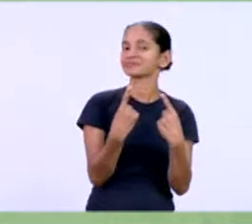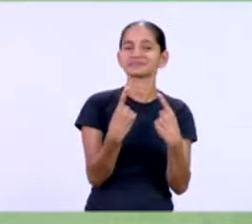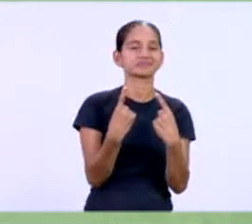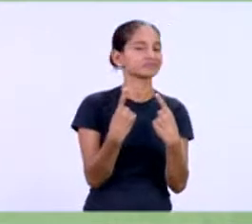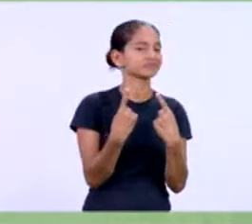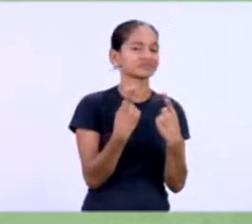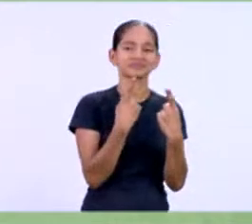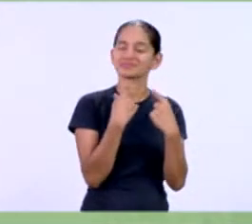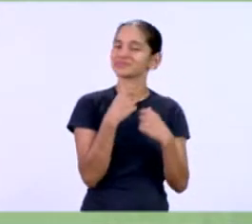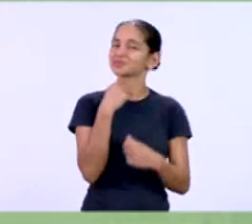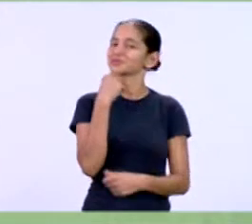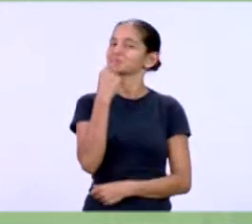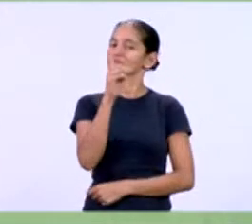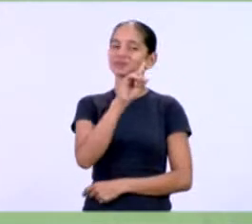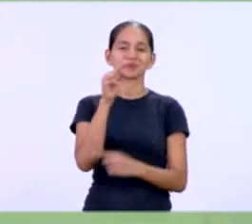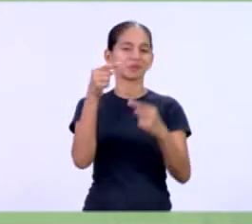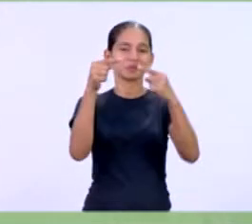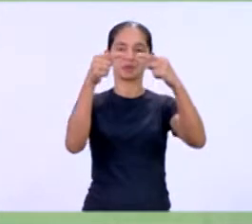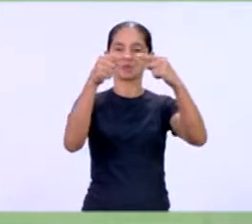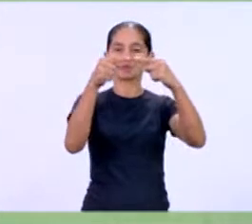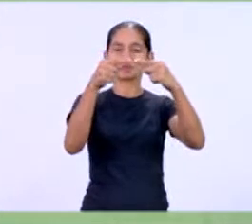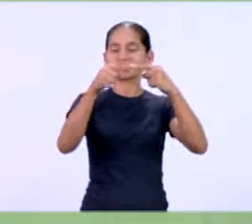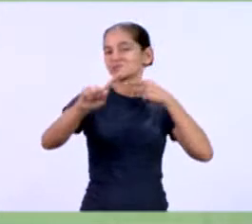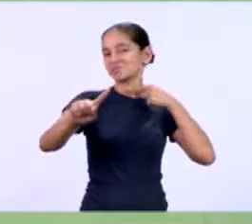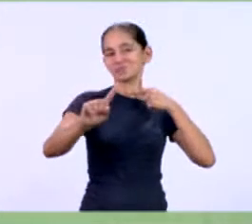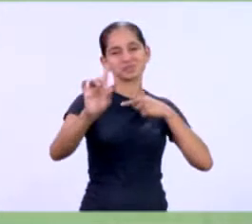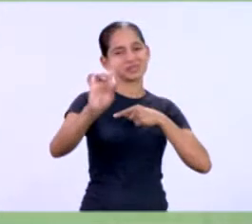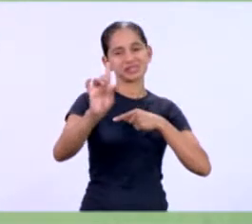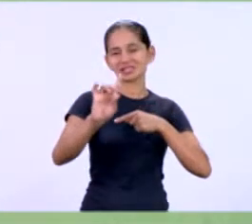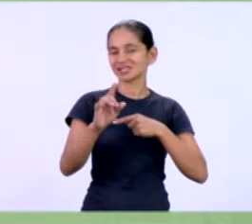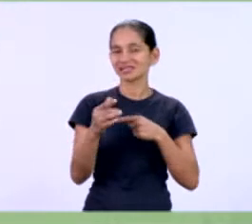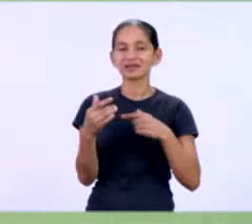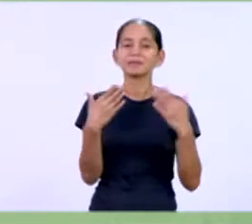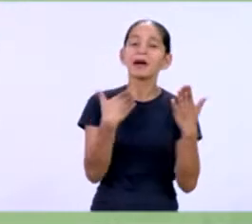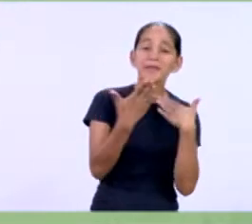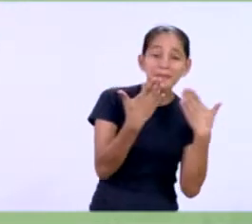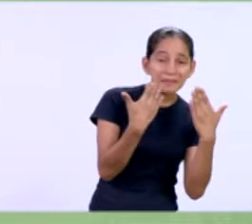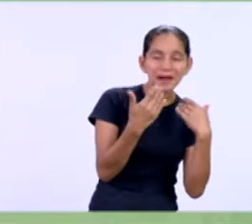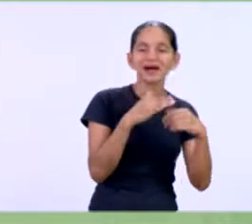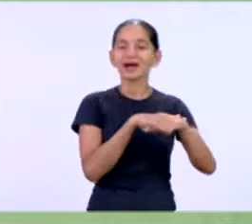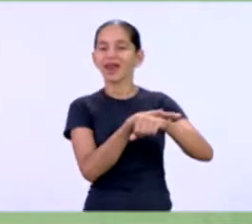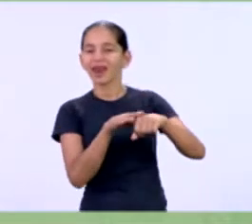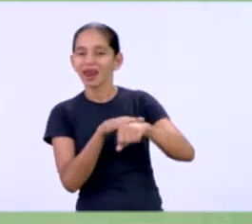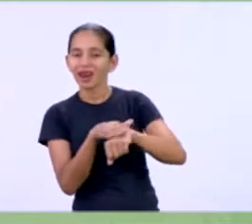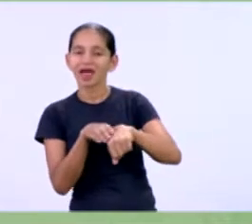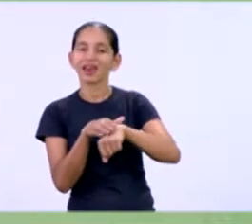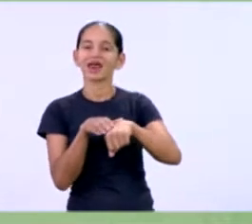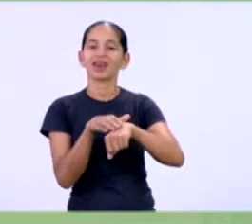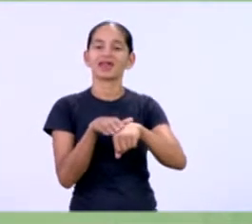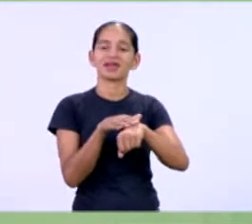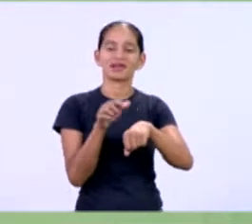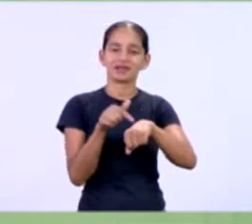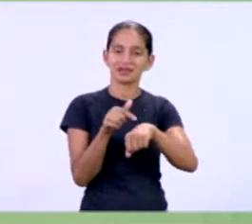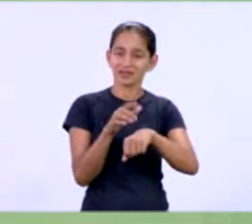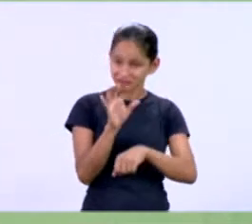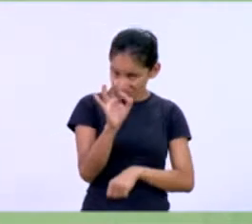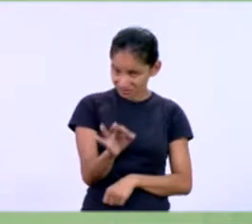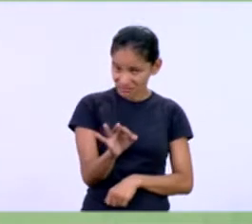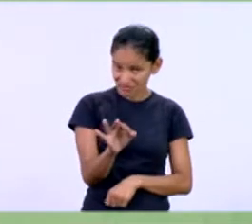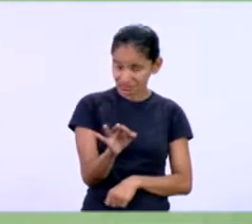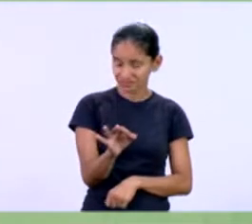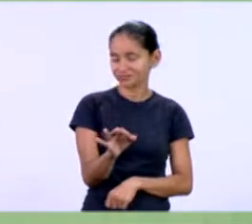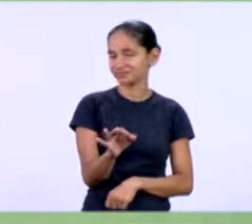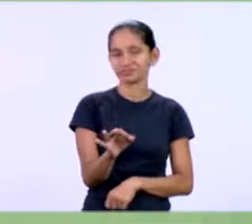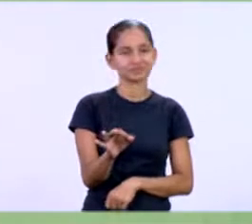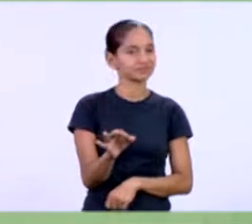uma pequena firma, uma pequena lanchonete, bater um papo de como é que vai ser o orçamento daquilo que a gente vai adquirir, como é que vai ser a